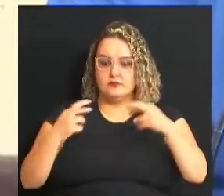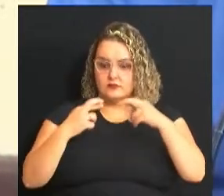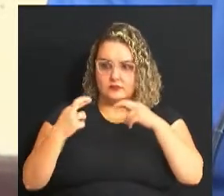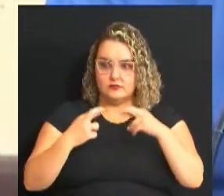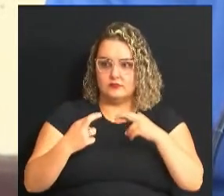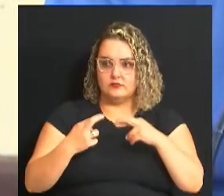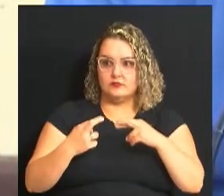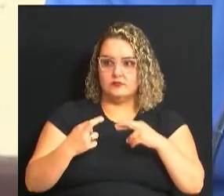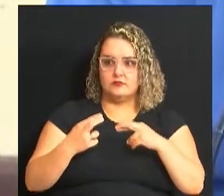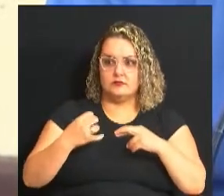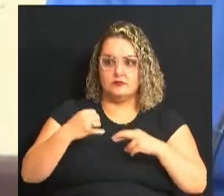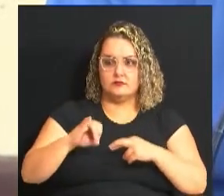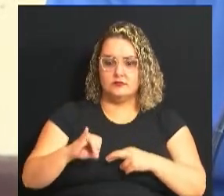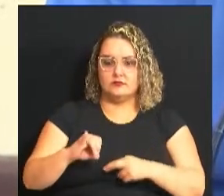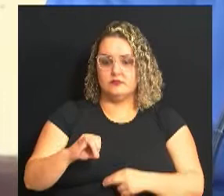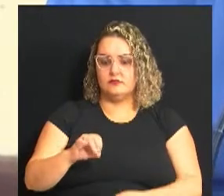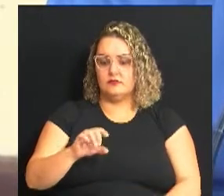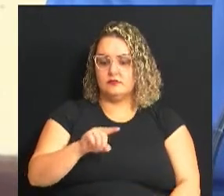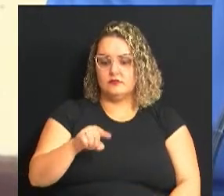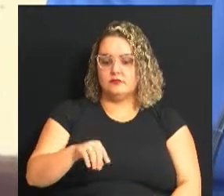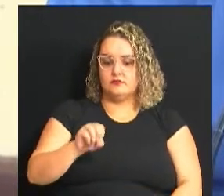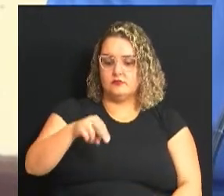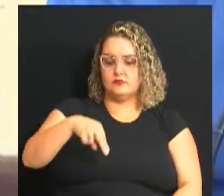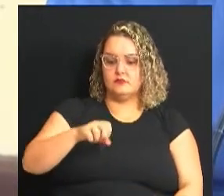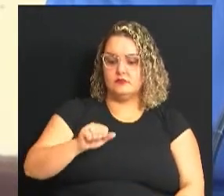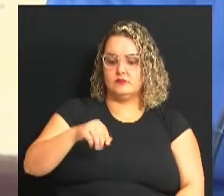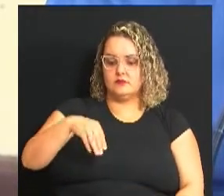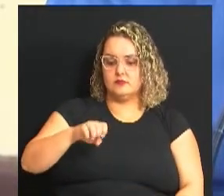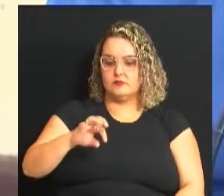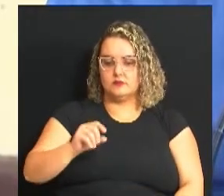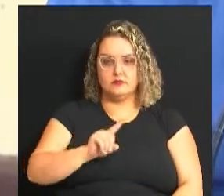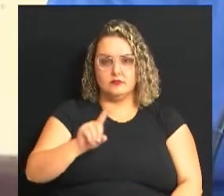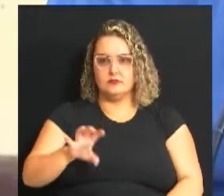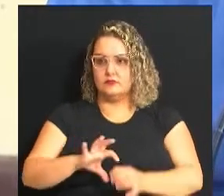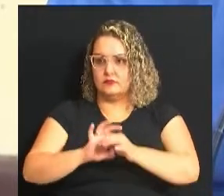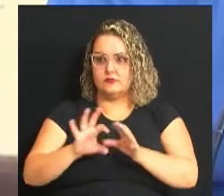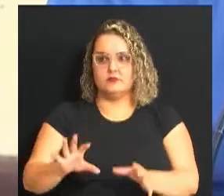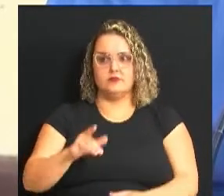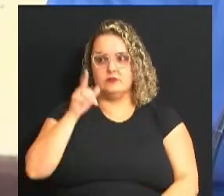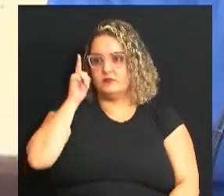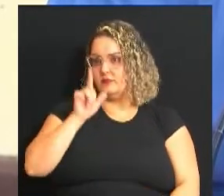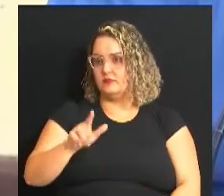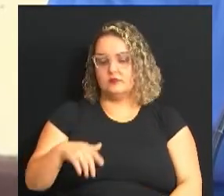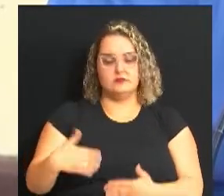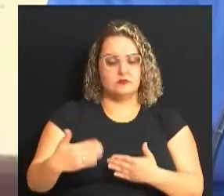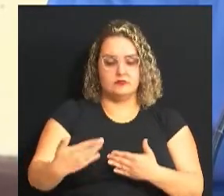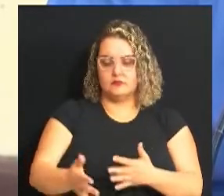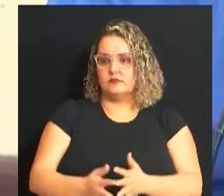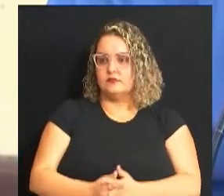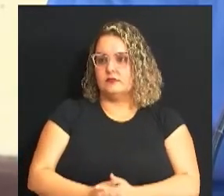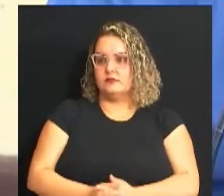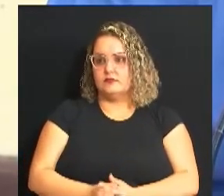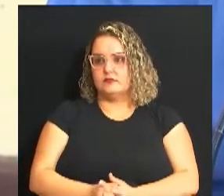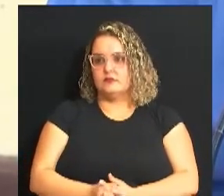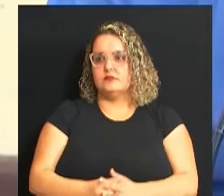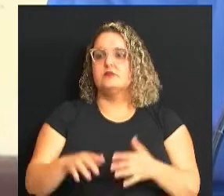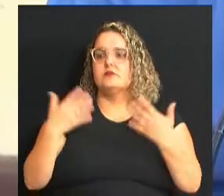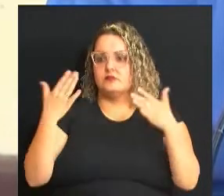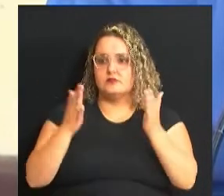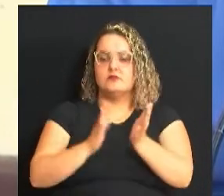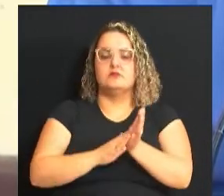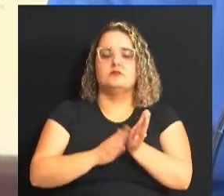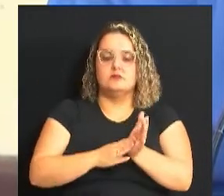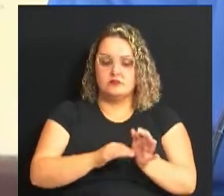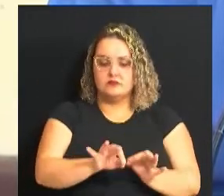zoneamento não permite, se dentro das leis não está permitindo, ele não consegue andar. Então, parabéns pelo projeto, que